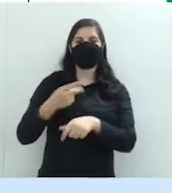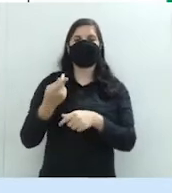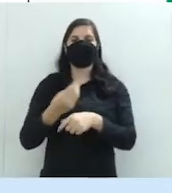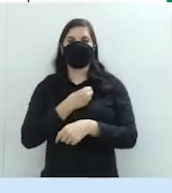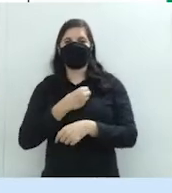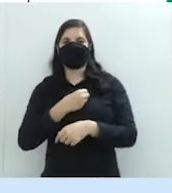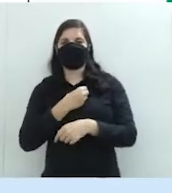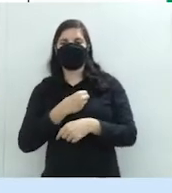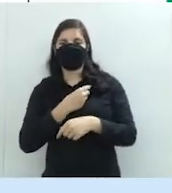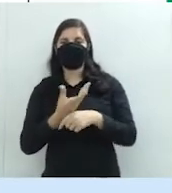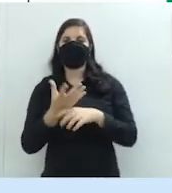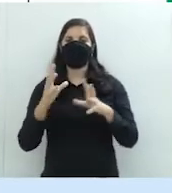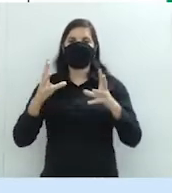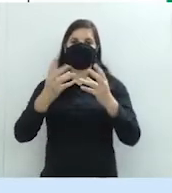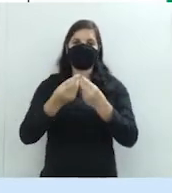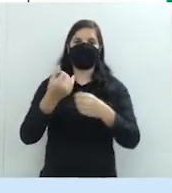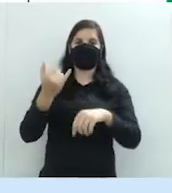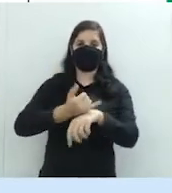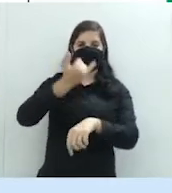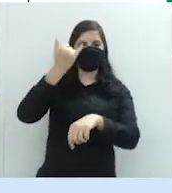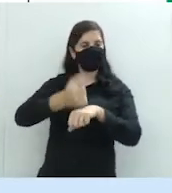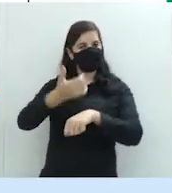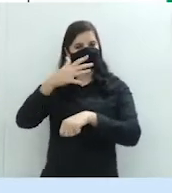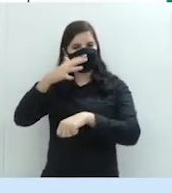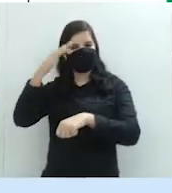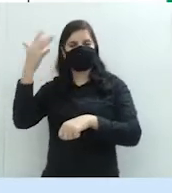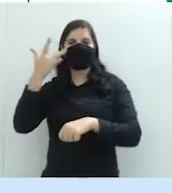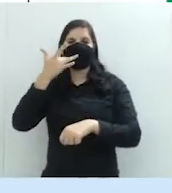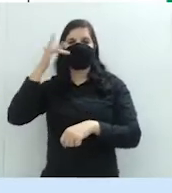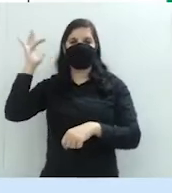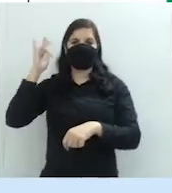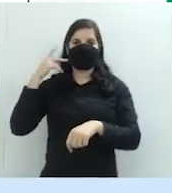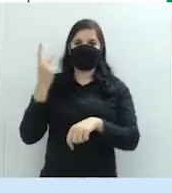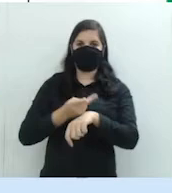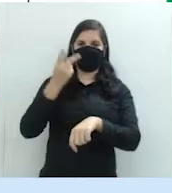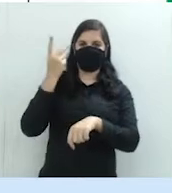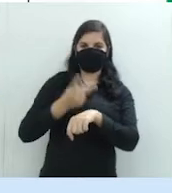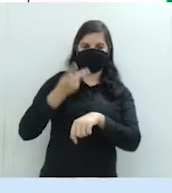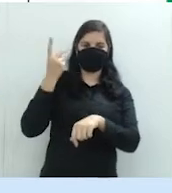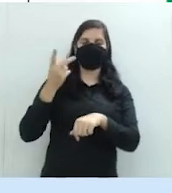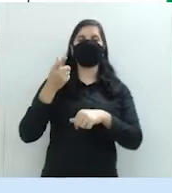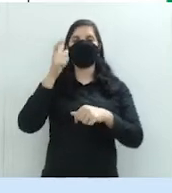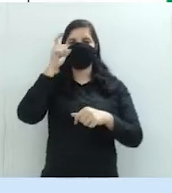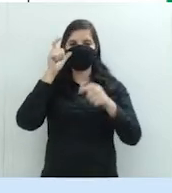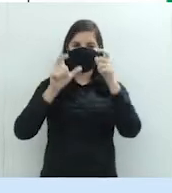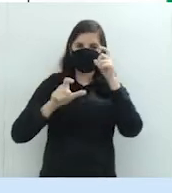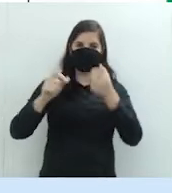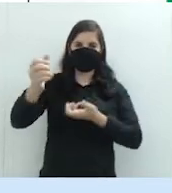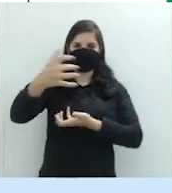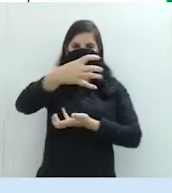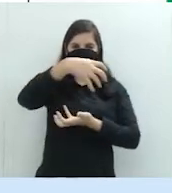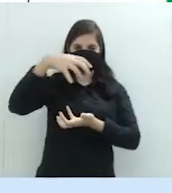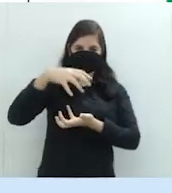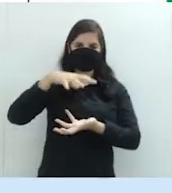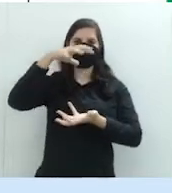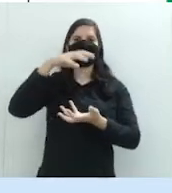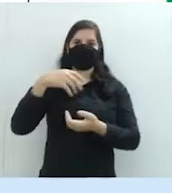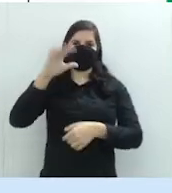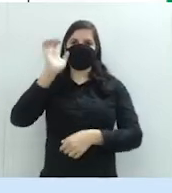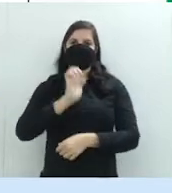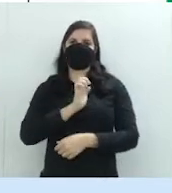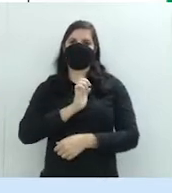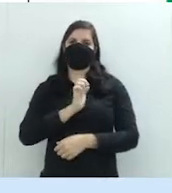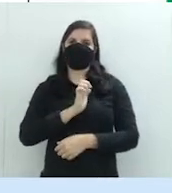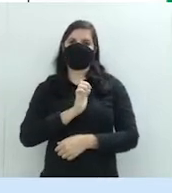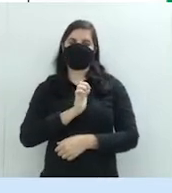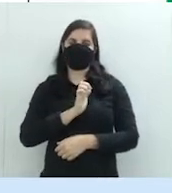do metalismo, metais preciosos, ouro e prata. Então, quanto mais acúmulo de metais tivesse, mais poder eles teriam.